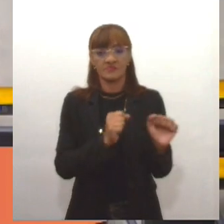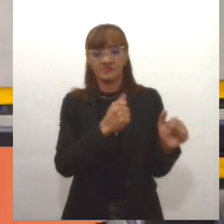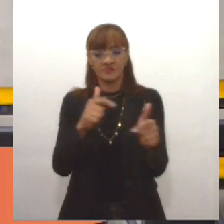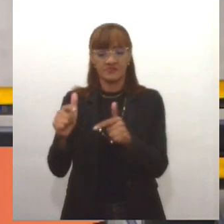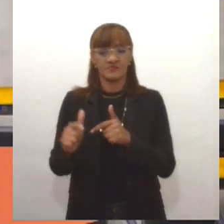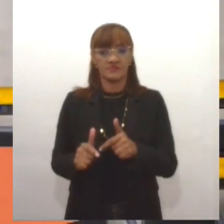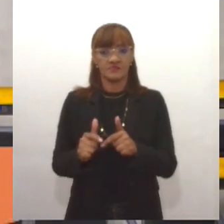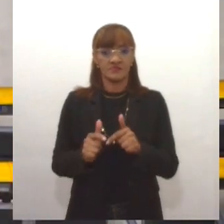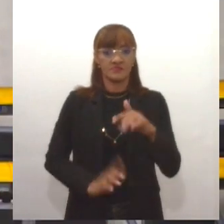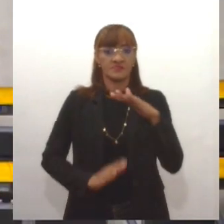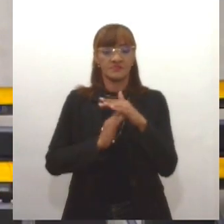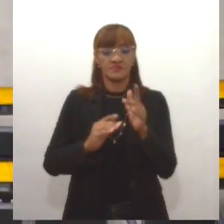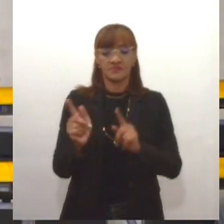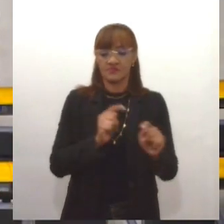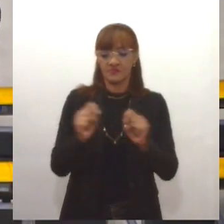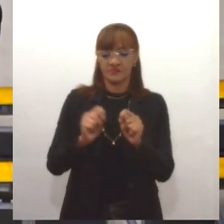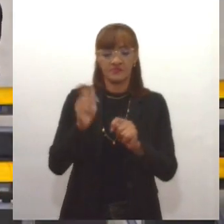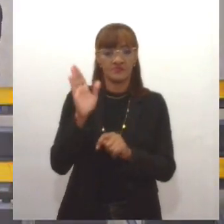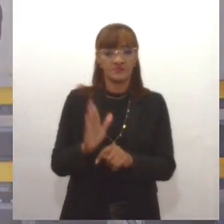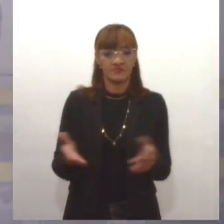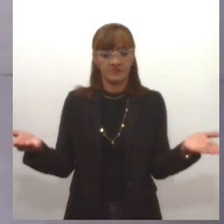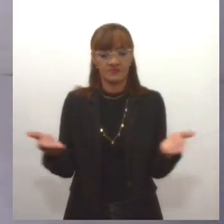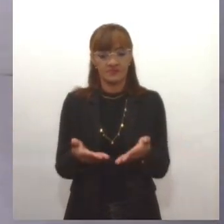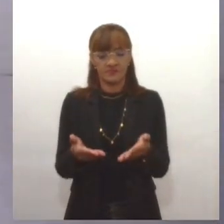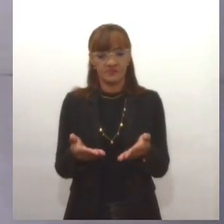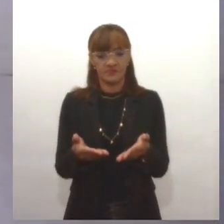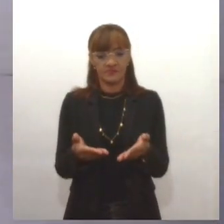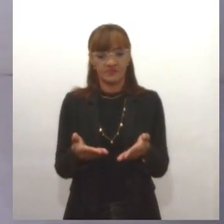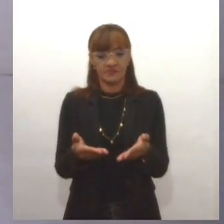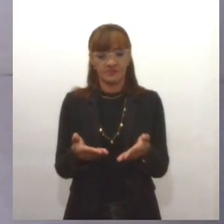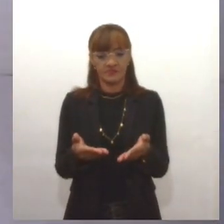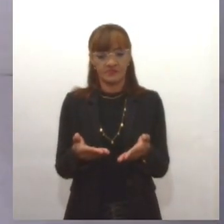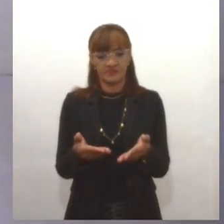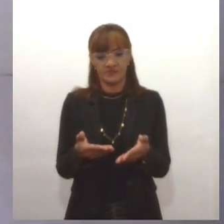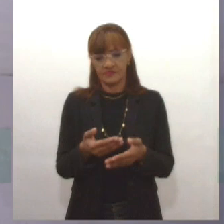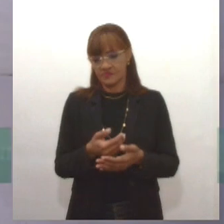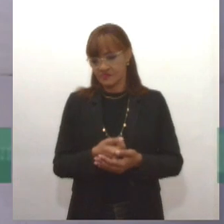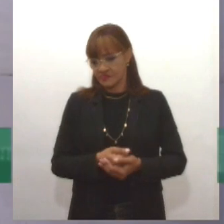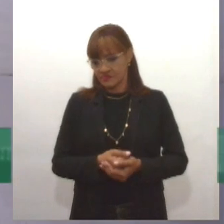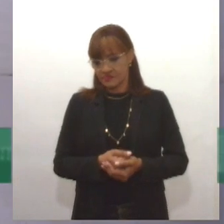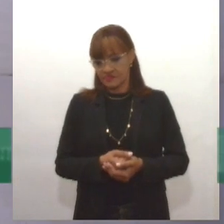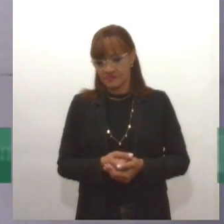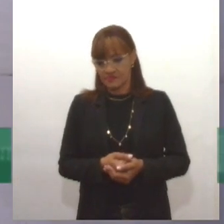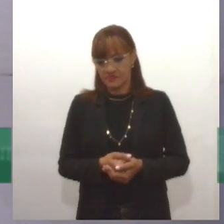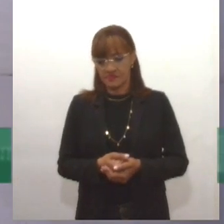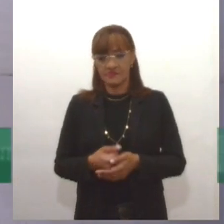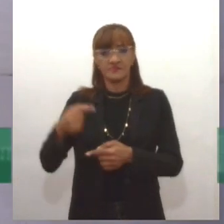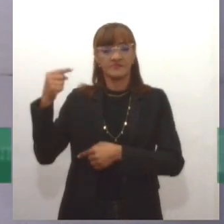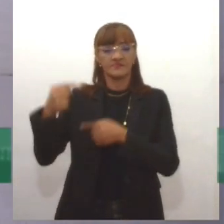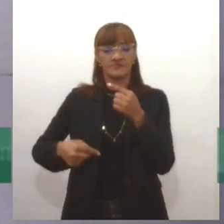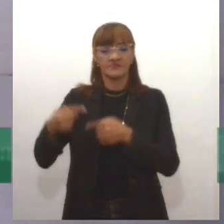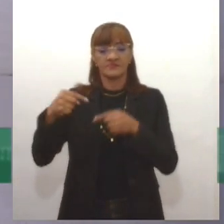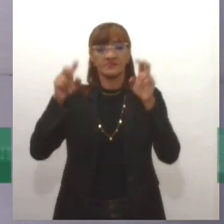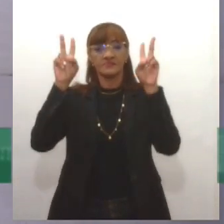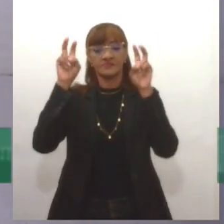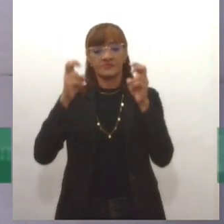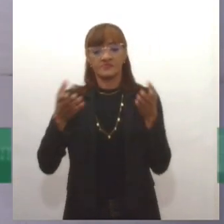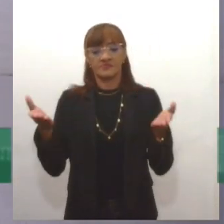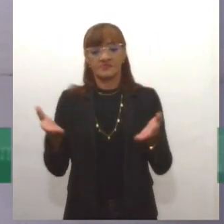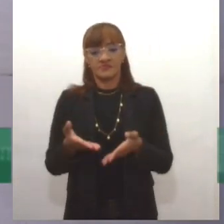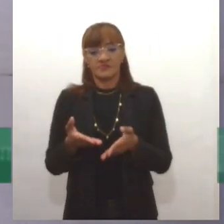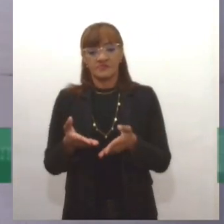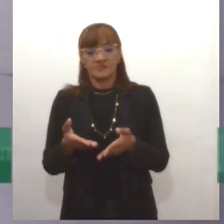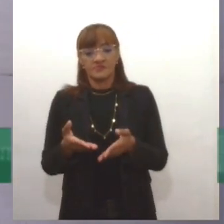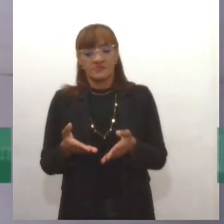pessoal segue agora para o Senado. Para debater esse tema, aqui hoje a gente recebe no Congresso em